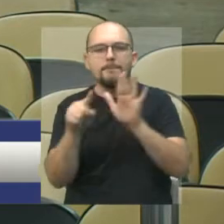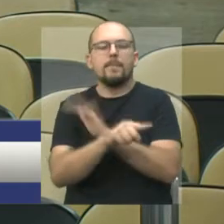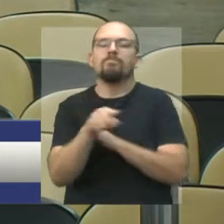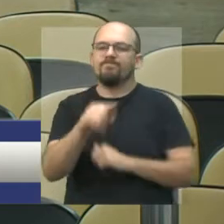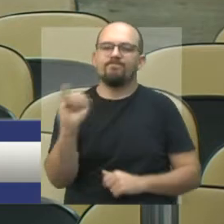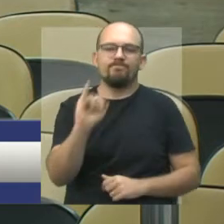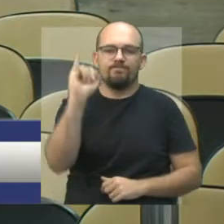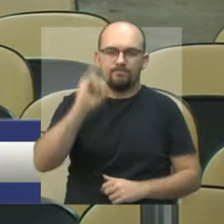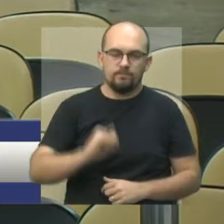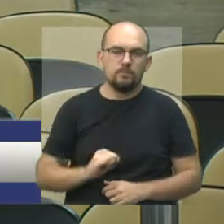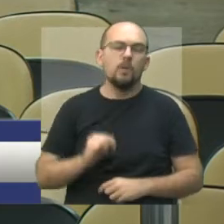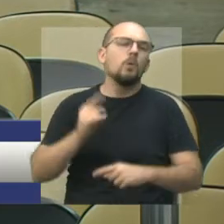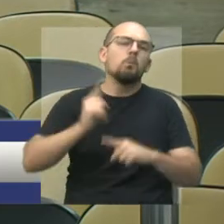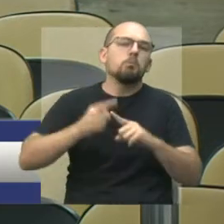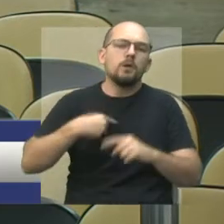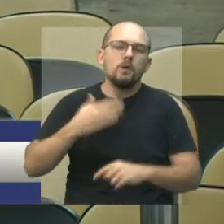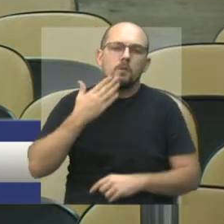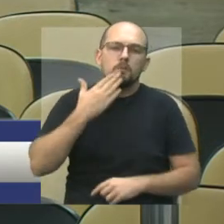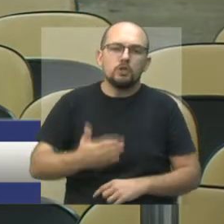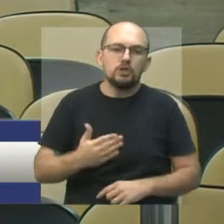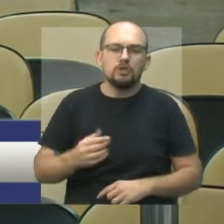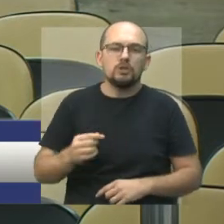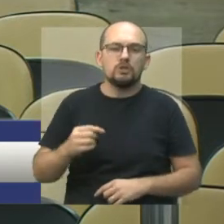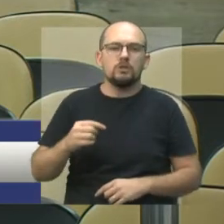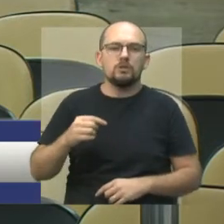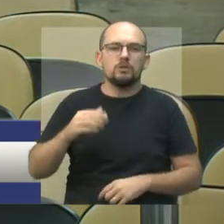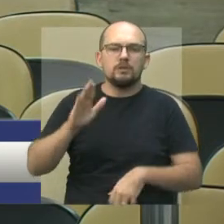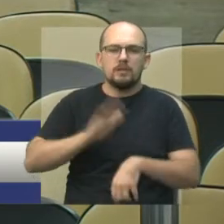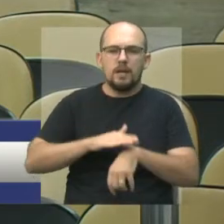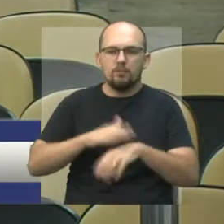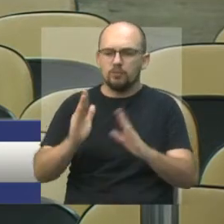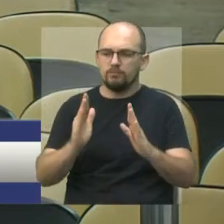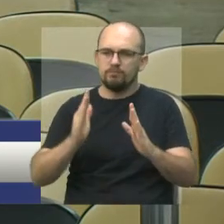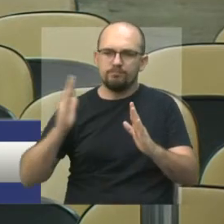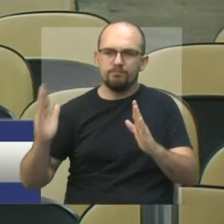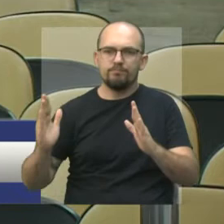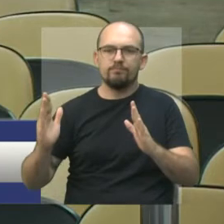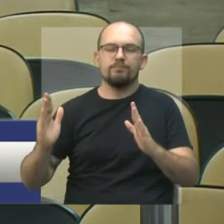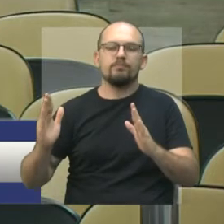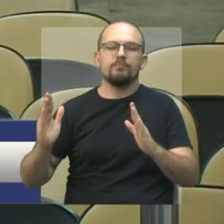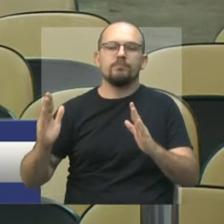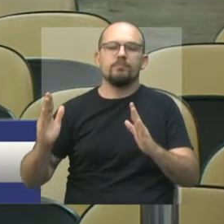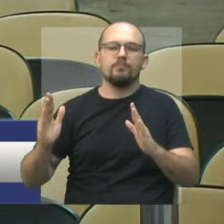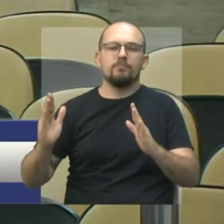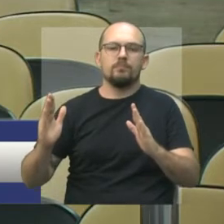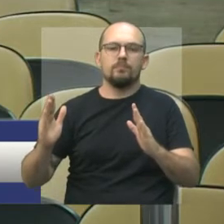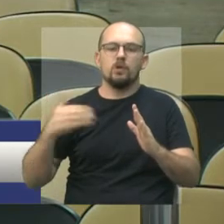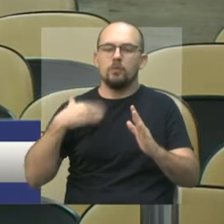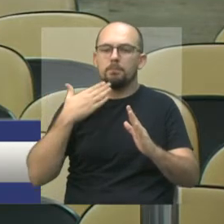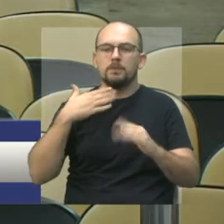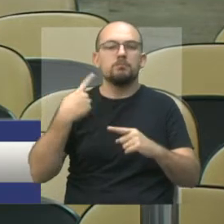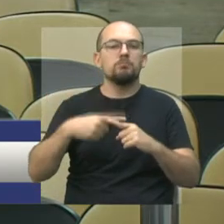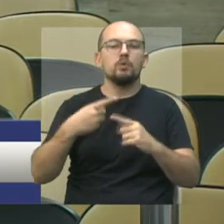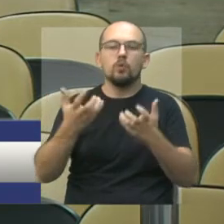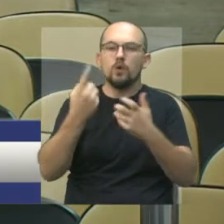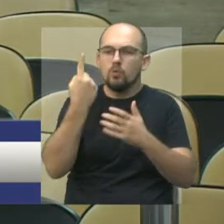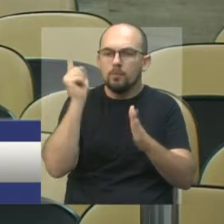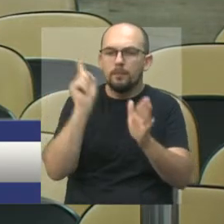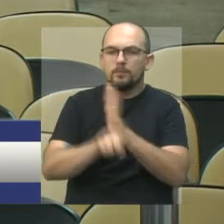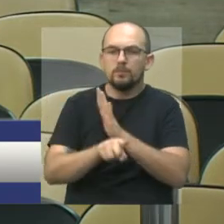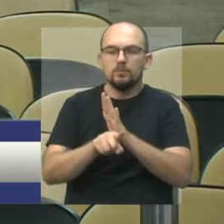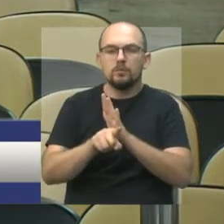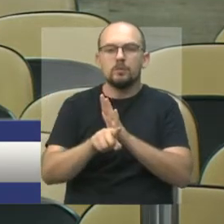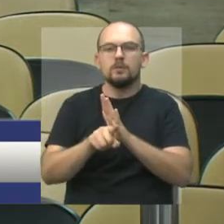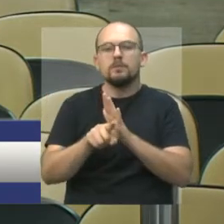importante. Por que eu pedi um adiamento desse tempo, senhor vereador? Porque eu queria fazer uma pergunta, eu queria